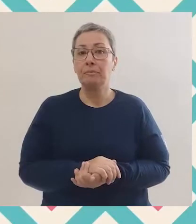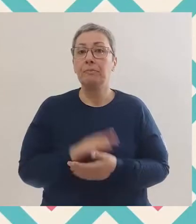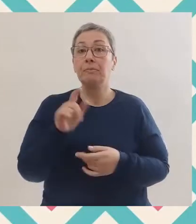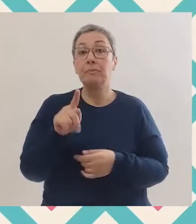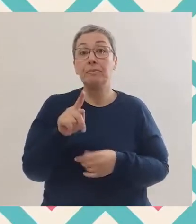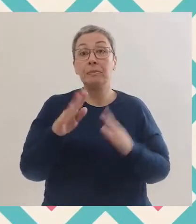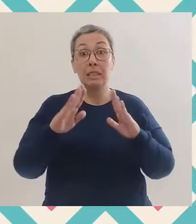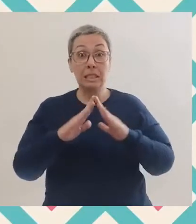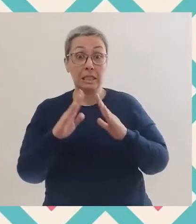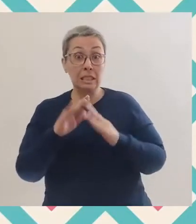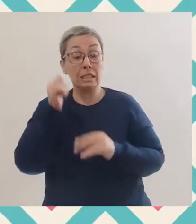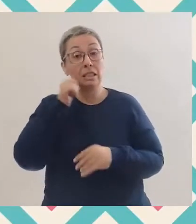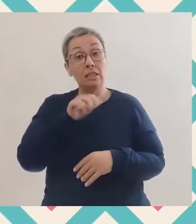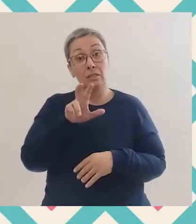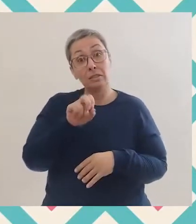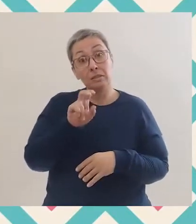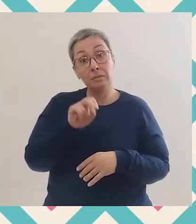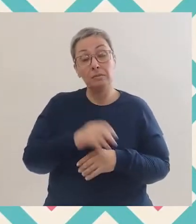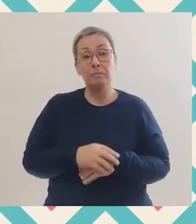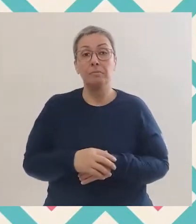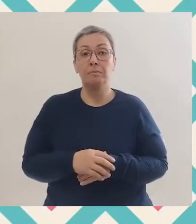A casinha da vovó...